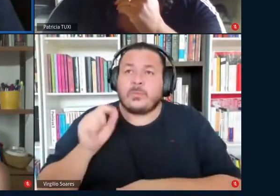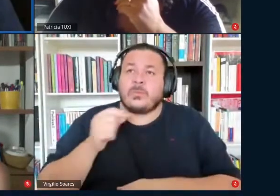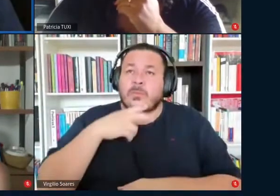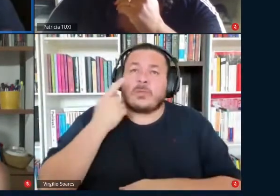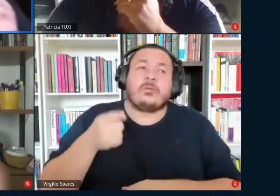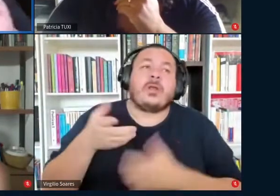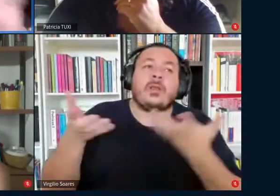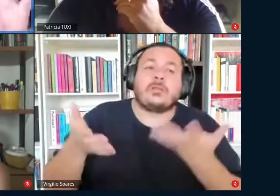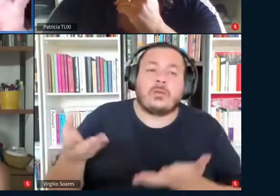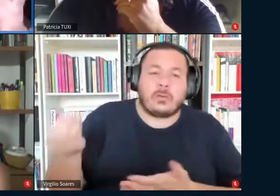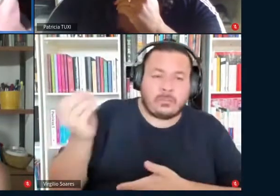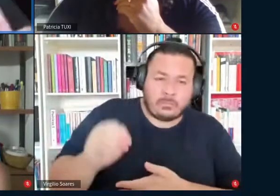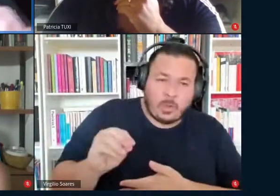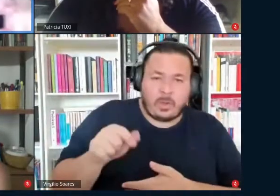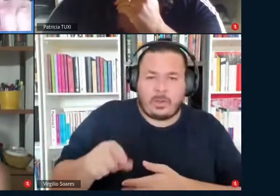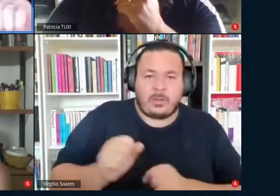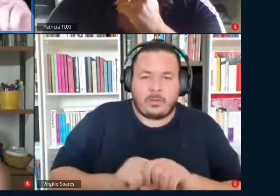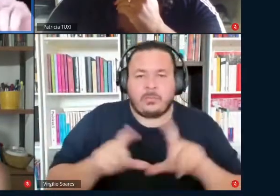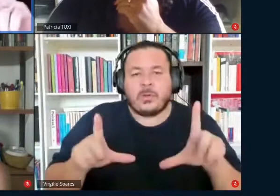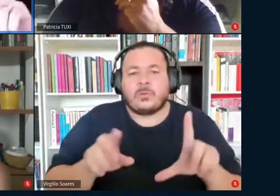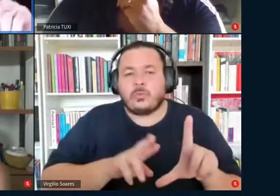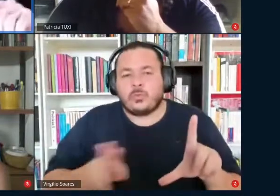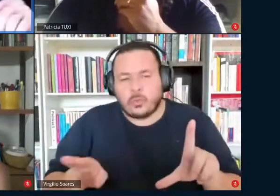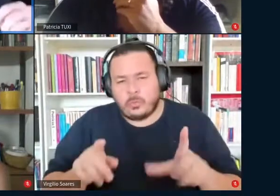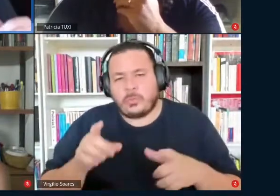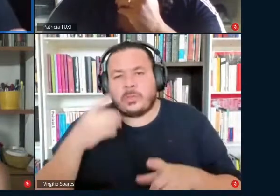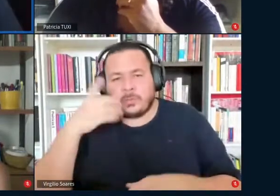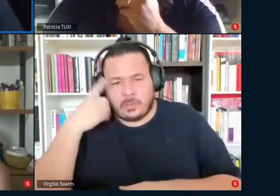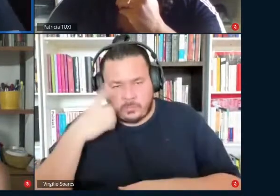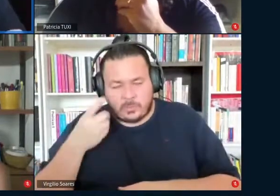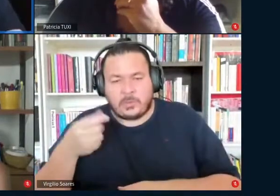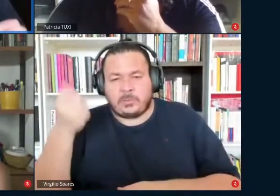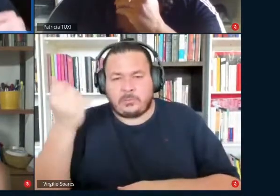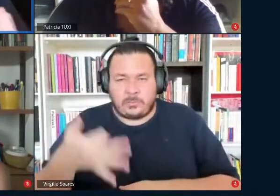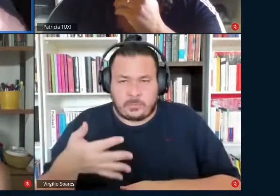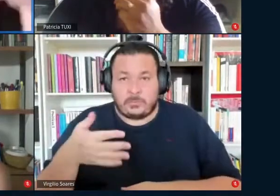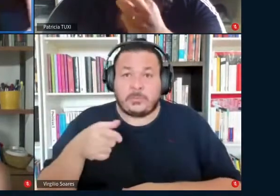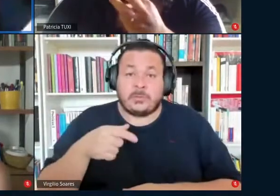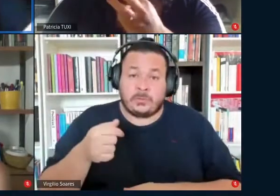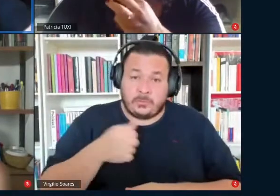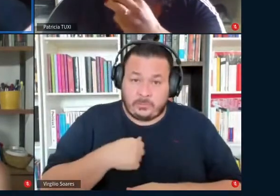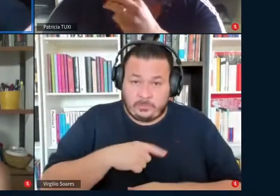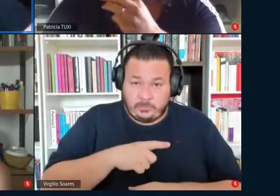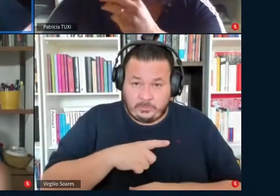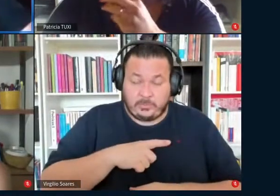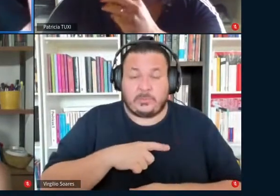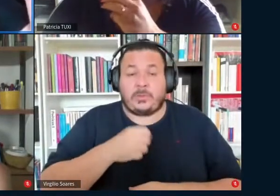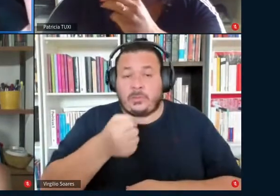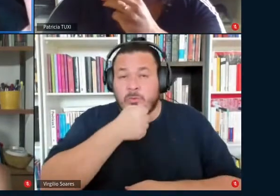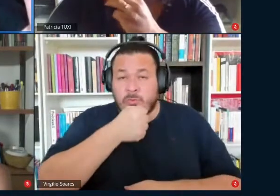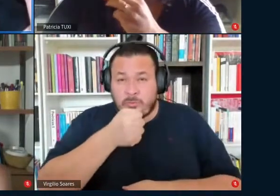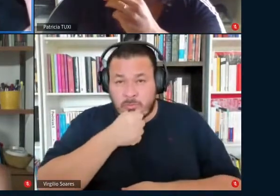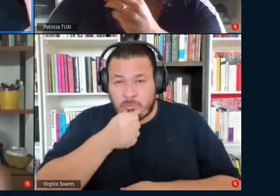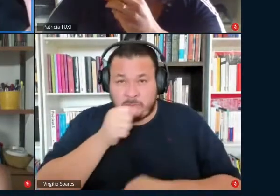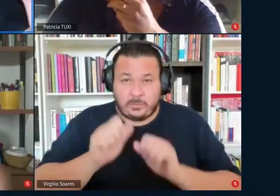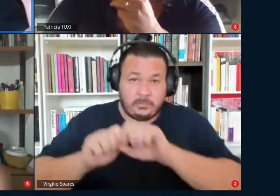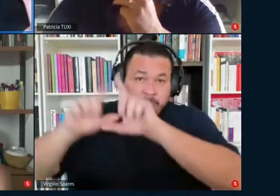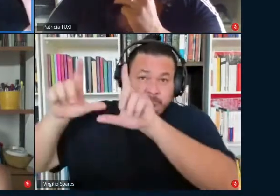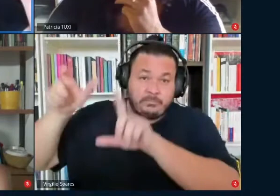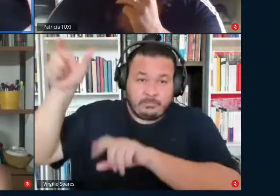agora? Rápido, joga aqui para poder aparecer o nome do deputado enquanto ele está falando. A gente tem a questão jornalística que está em